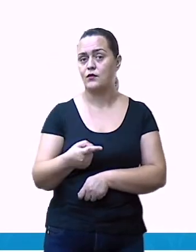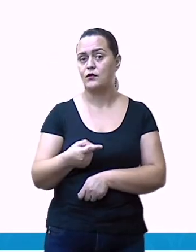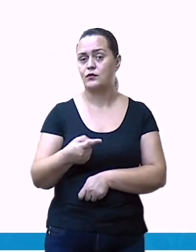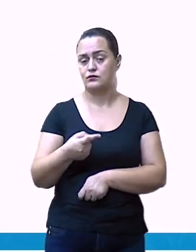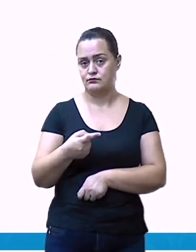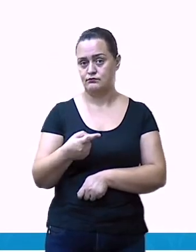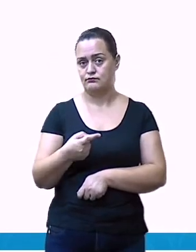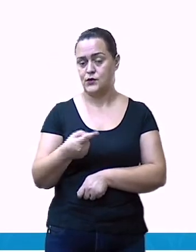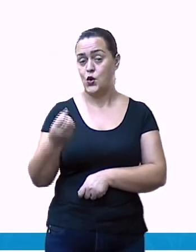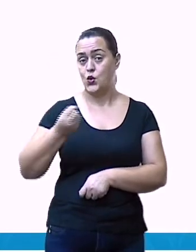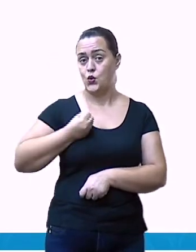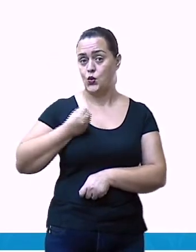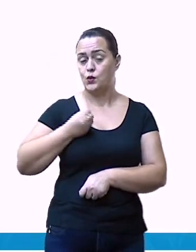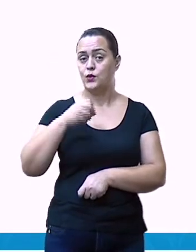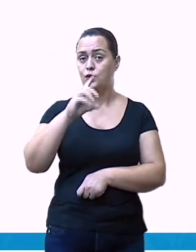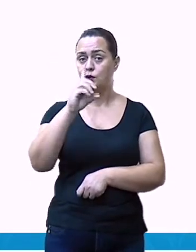B.